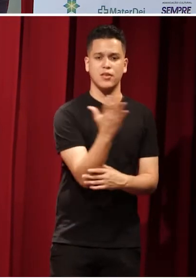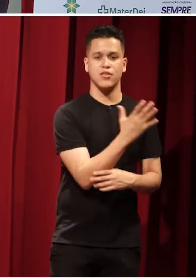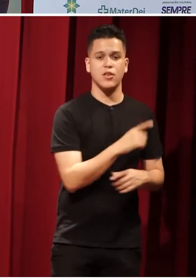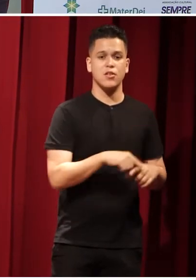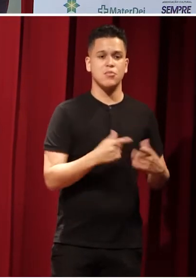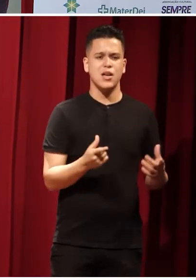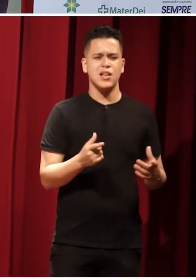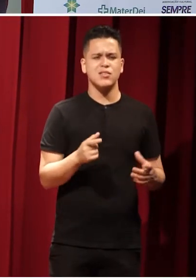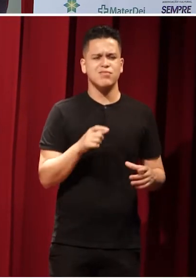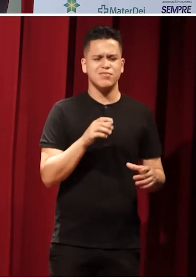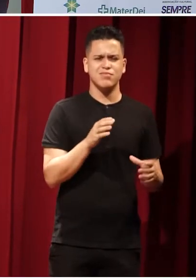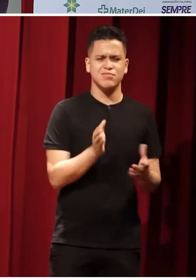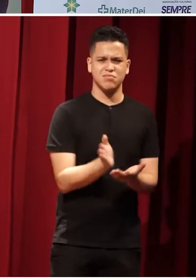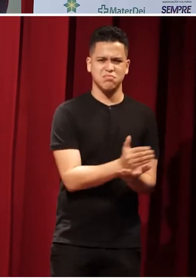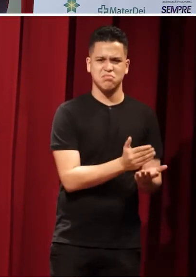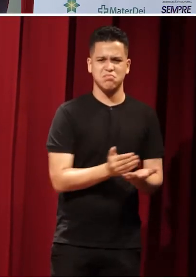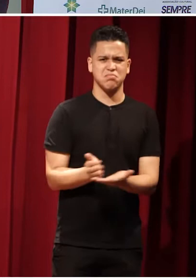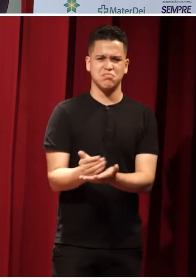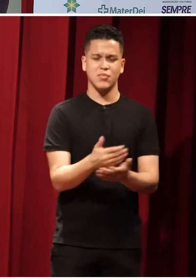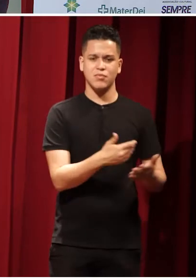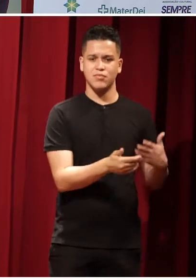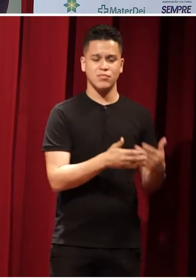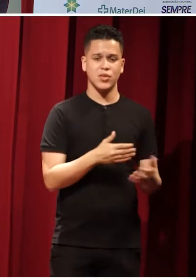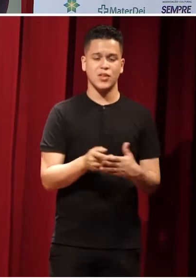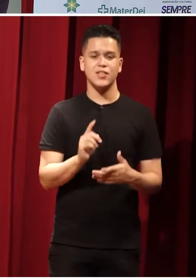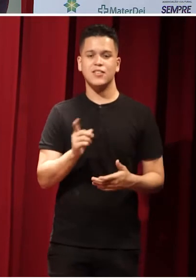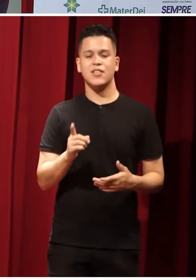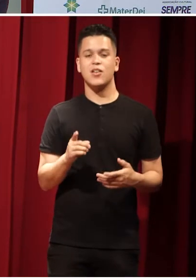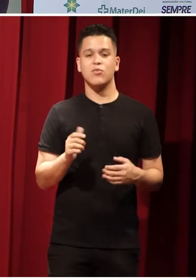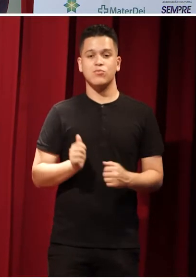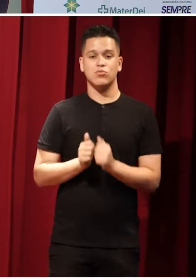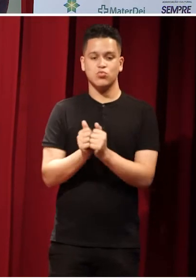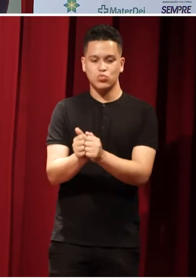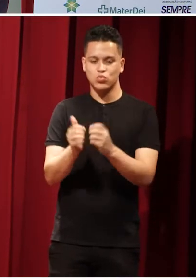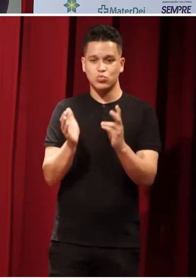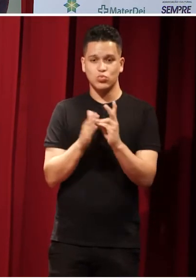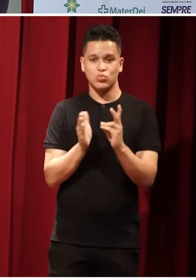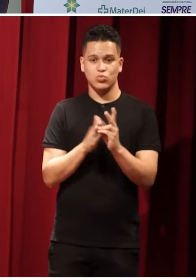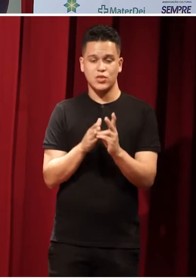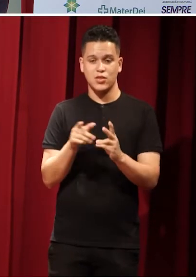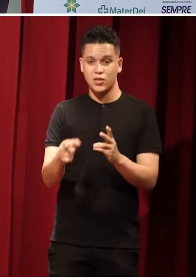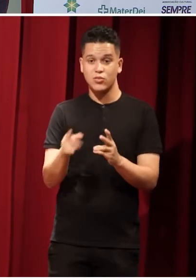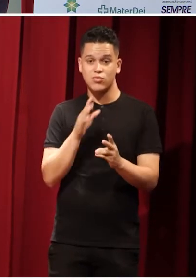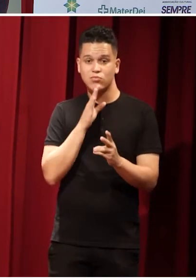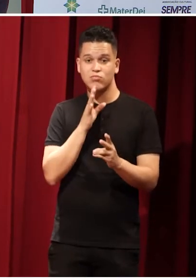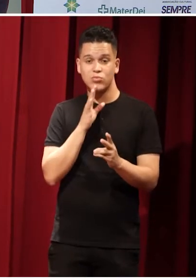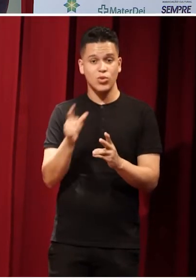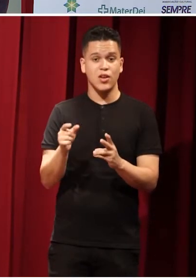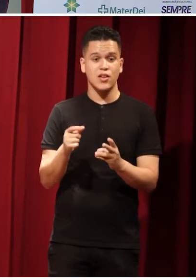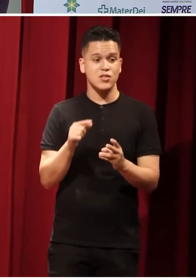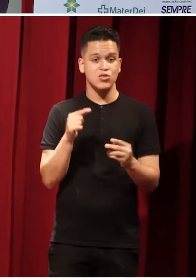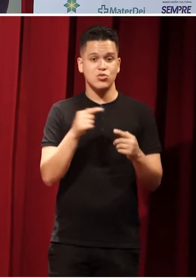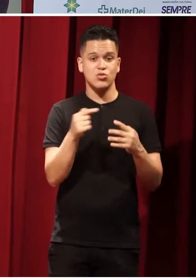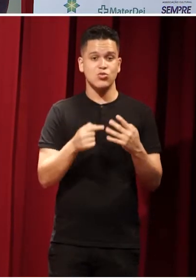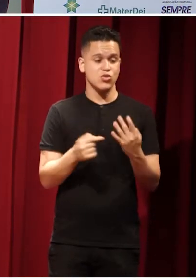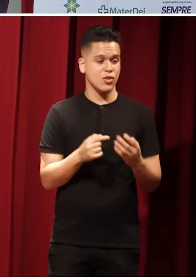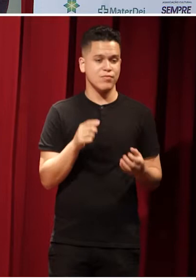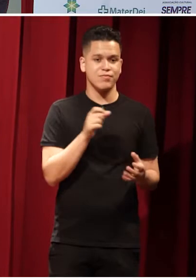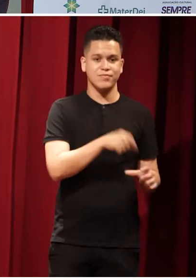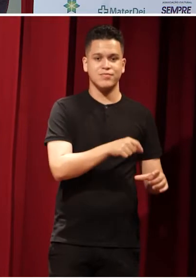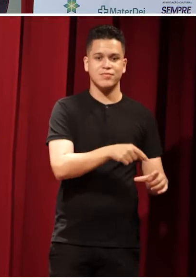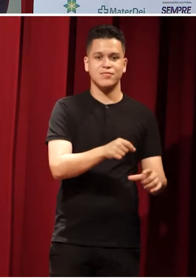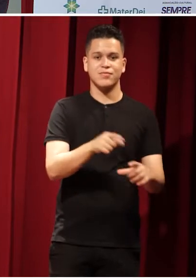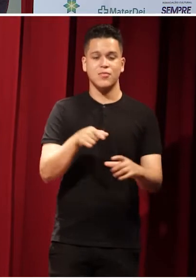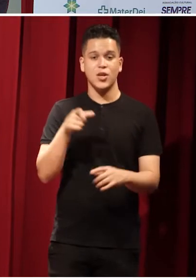da floresta, mas não um recolhimento aleatório. Como os indígenas conhecem essas sementes,